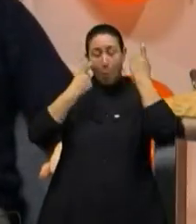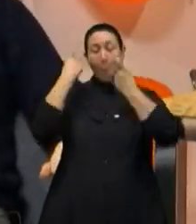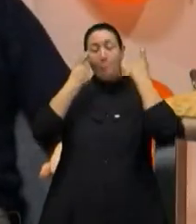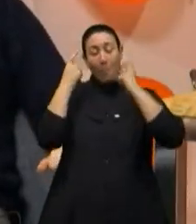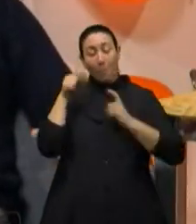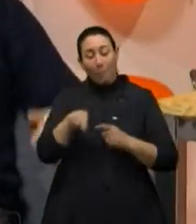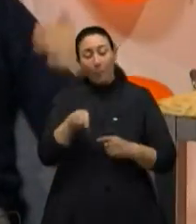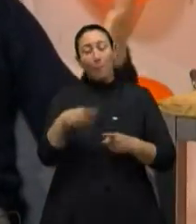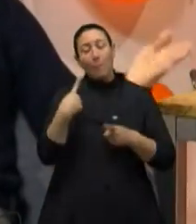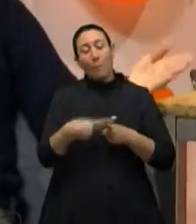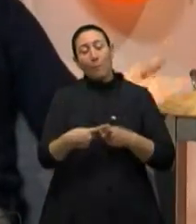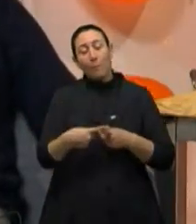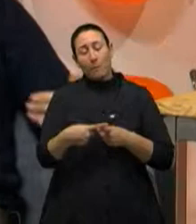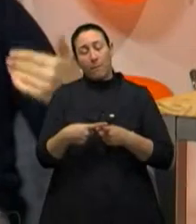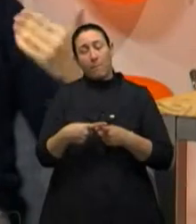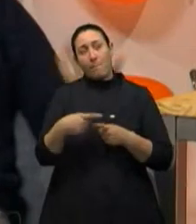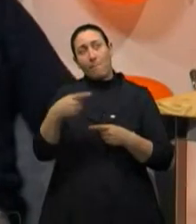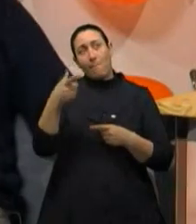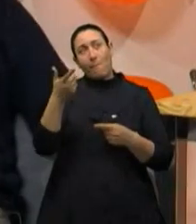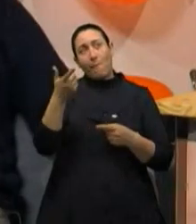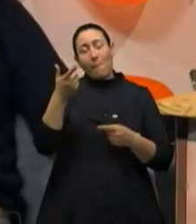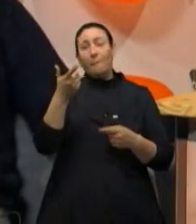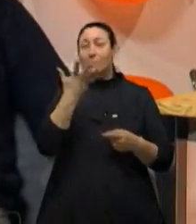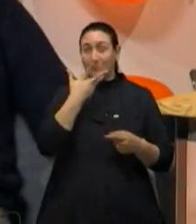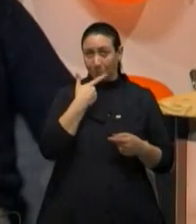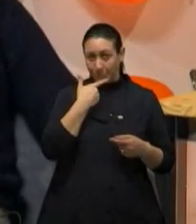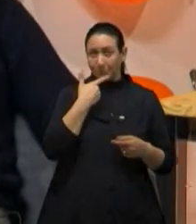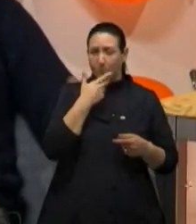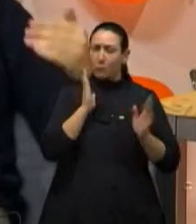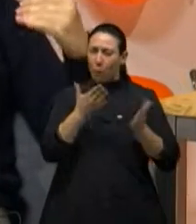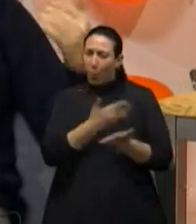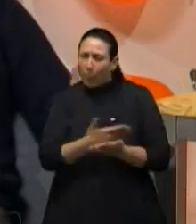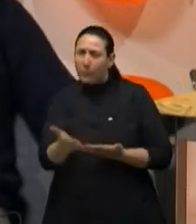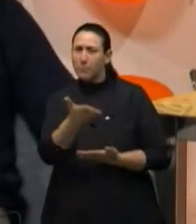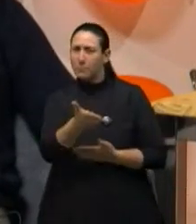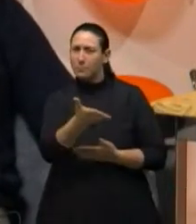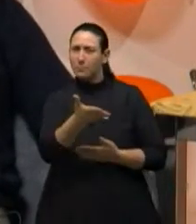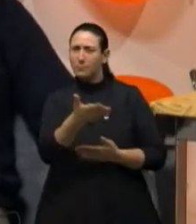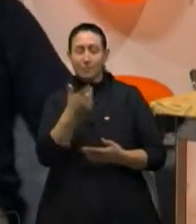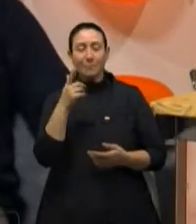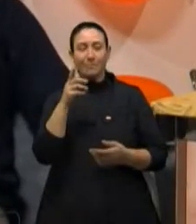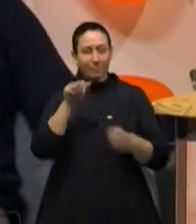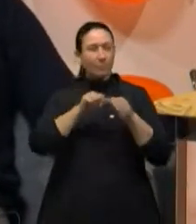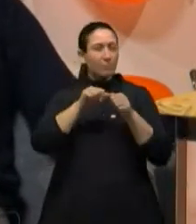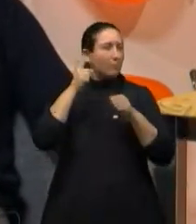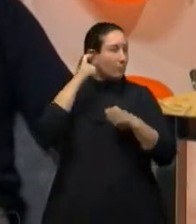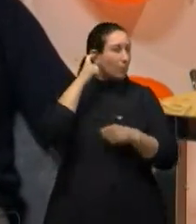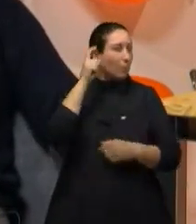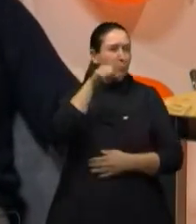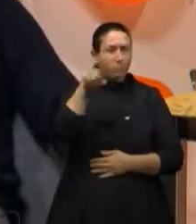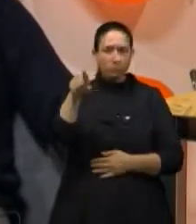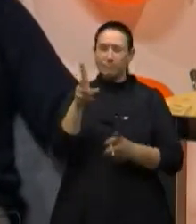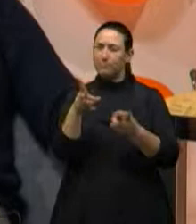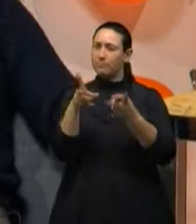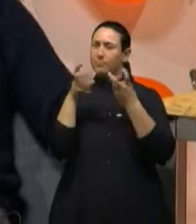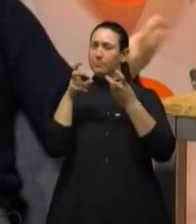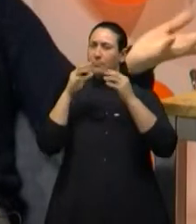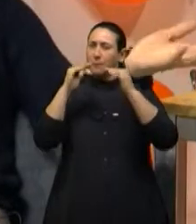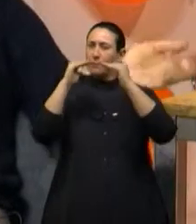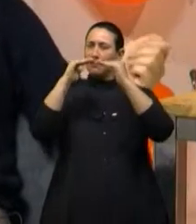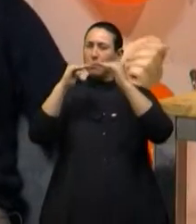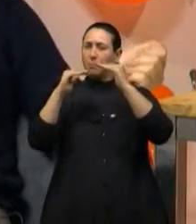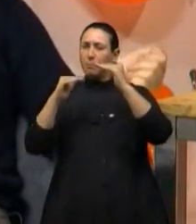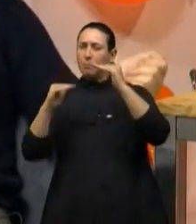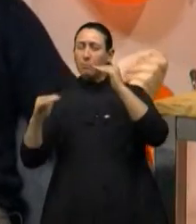questão porque as crianças já estão expostas a isso a gente faz a audiometria e já começam as perdas auditivas